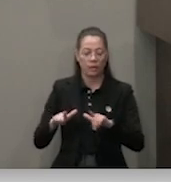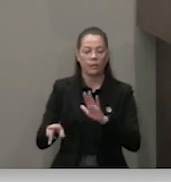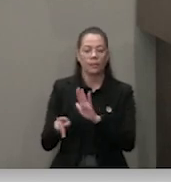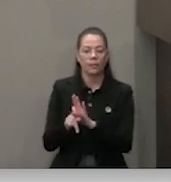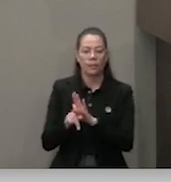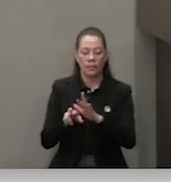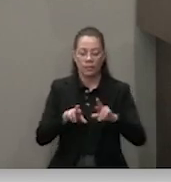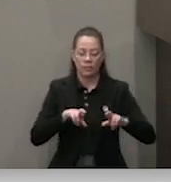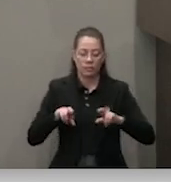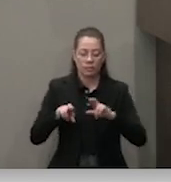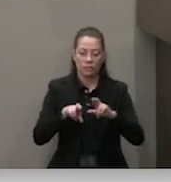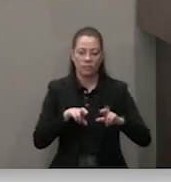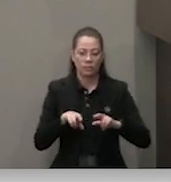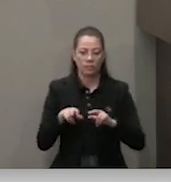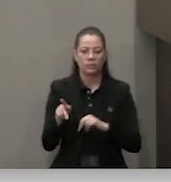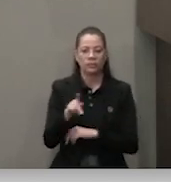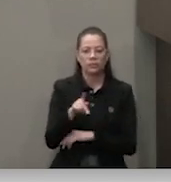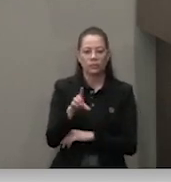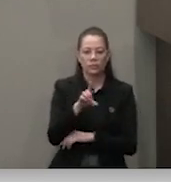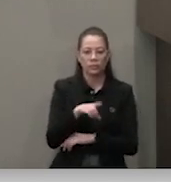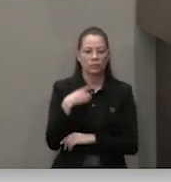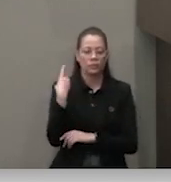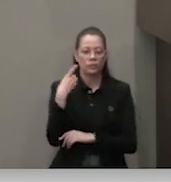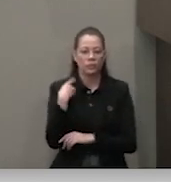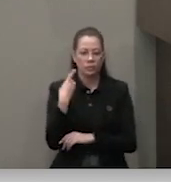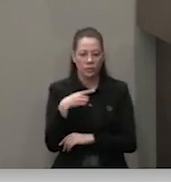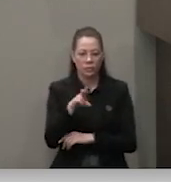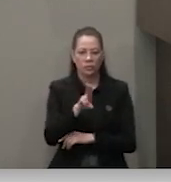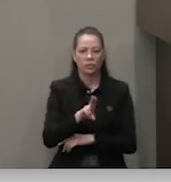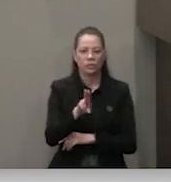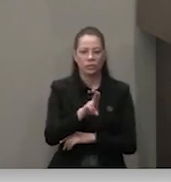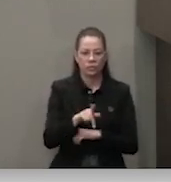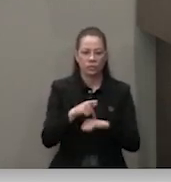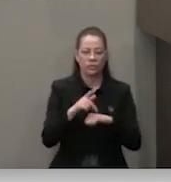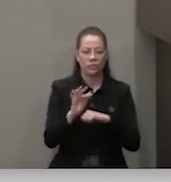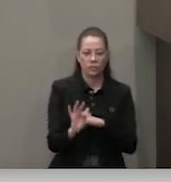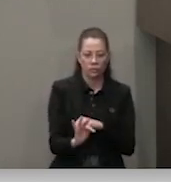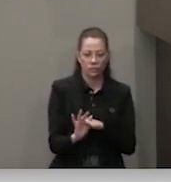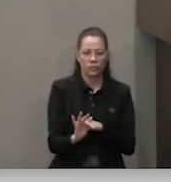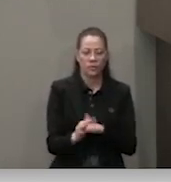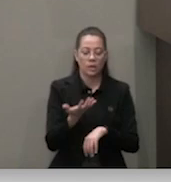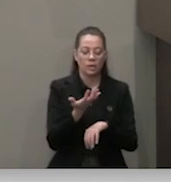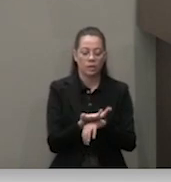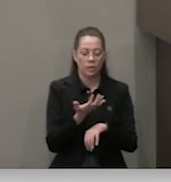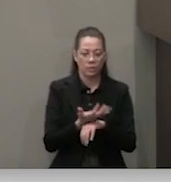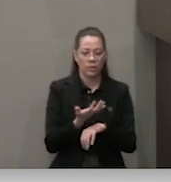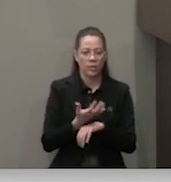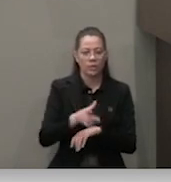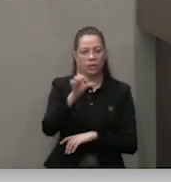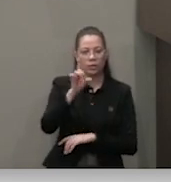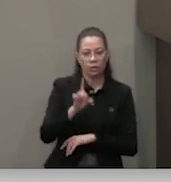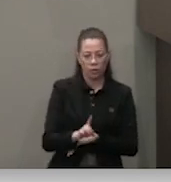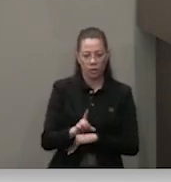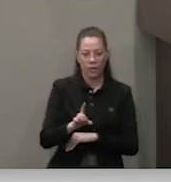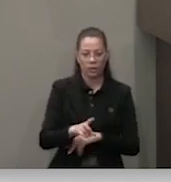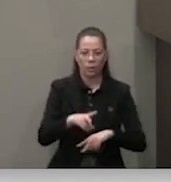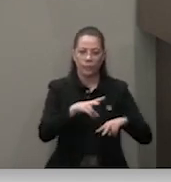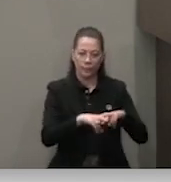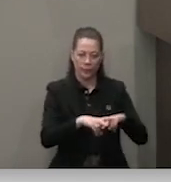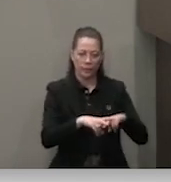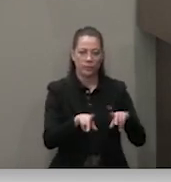região também professora da Universidade de passofundo da disciplina de Direito Penal e Especial Criminal